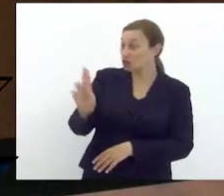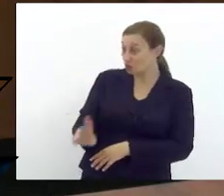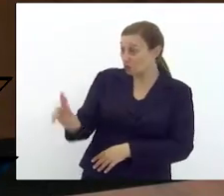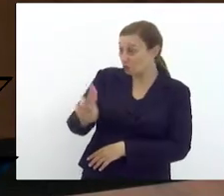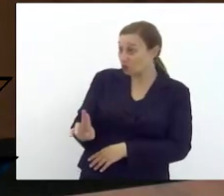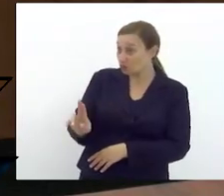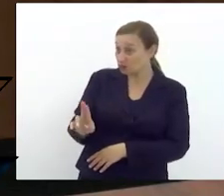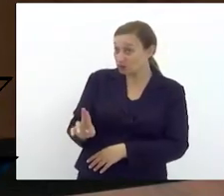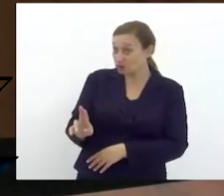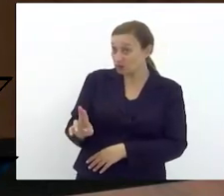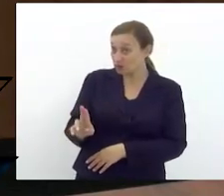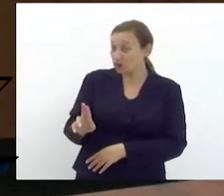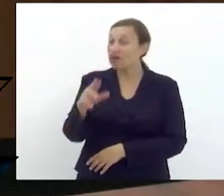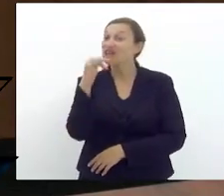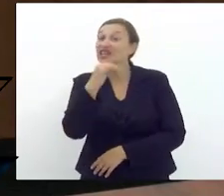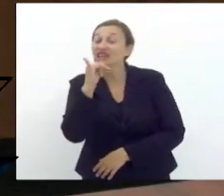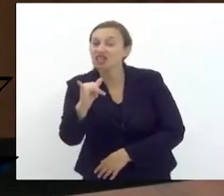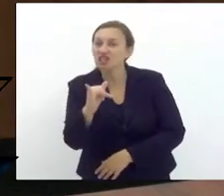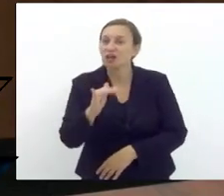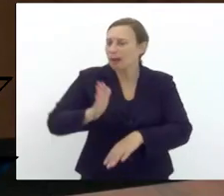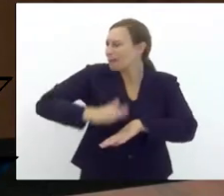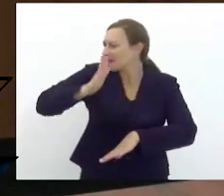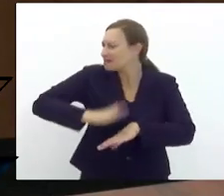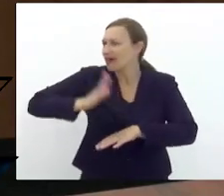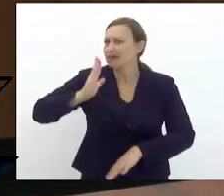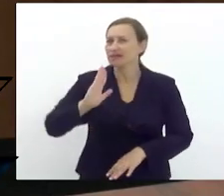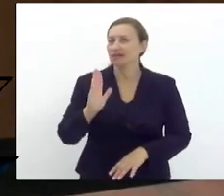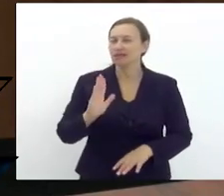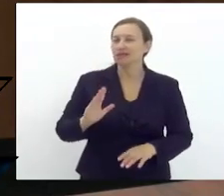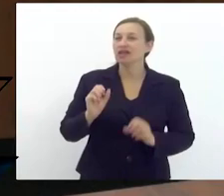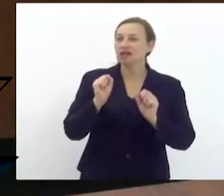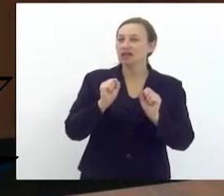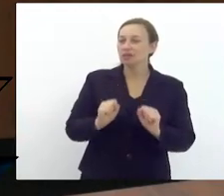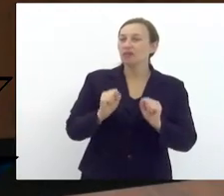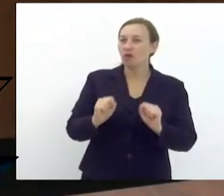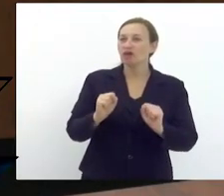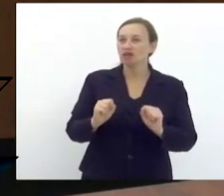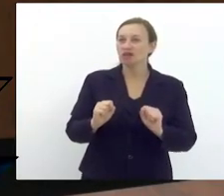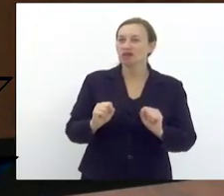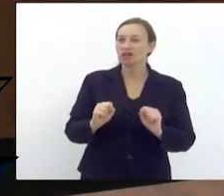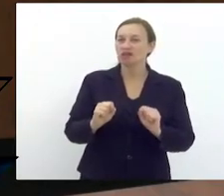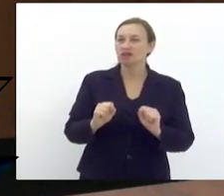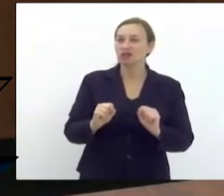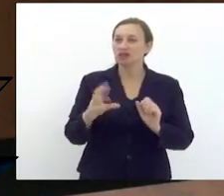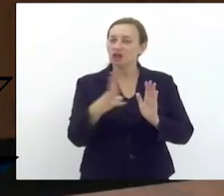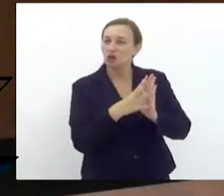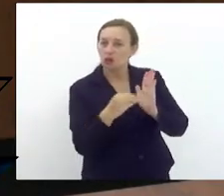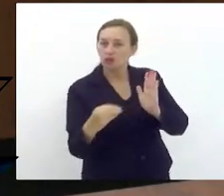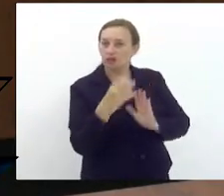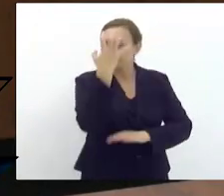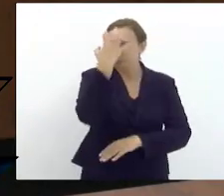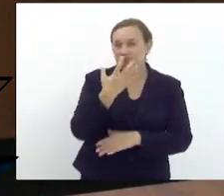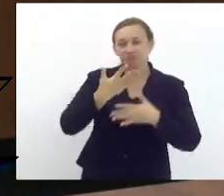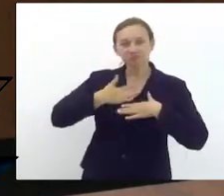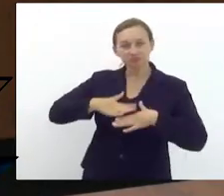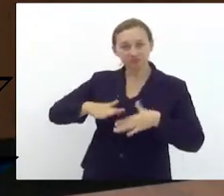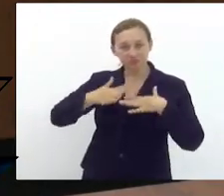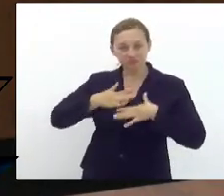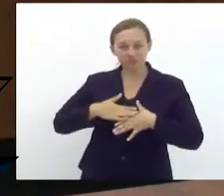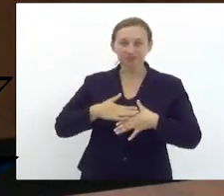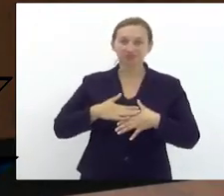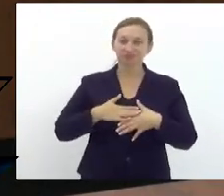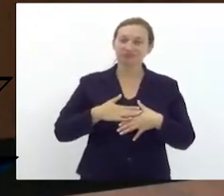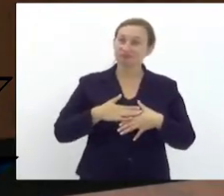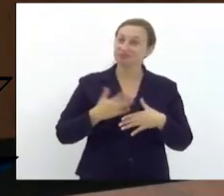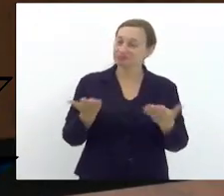o combustível para cada vez mais que ele possa dar o exemplo de serenidade de tranquilidade e